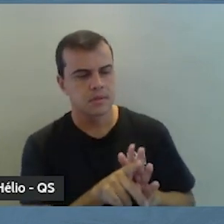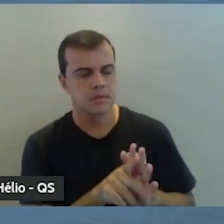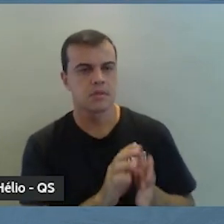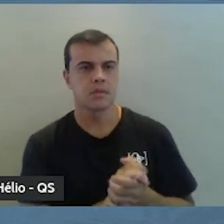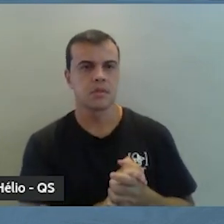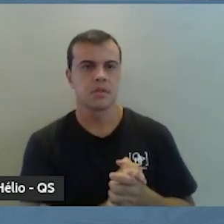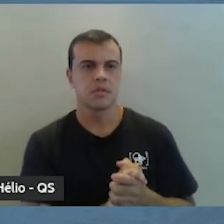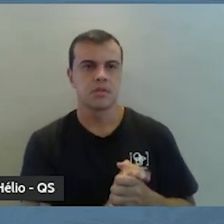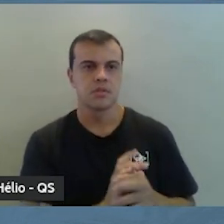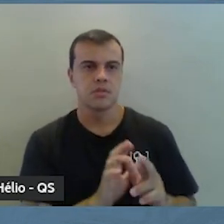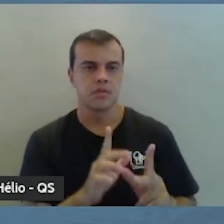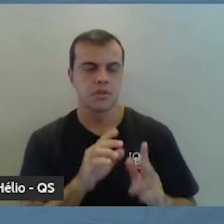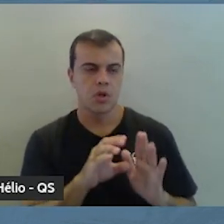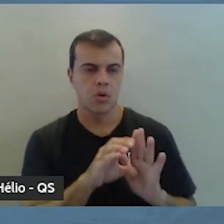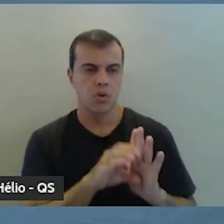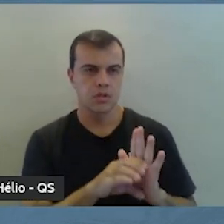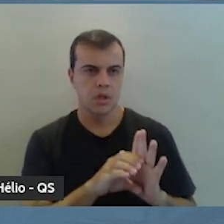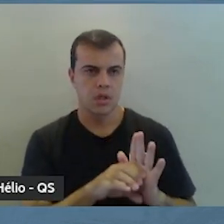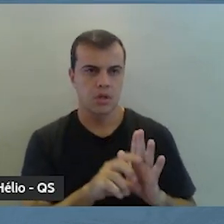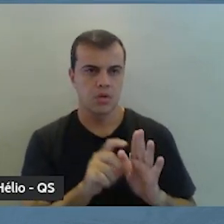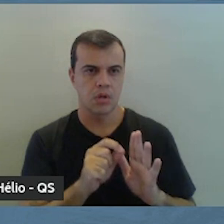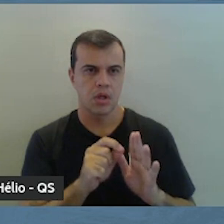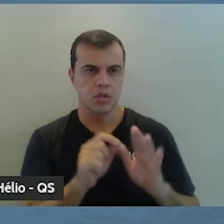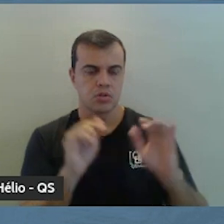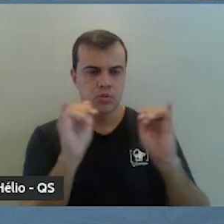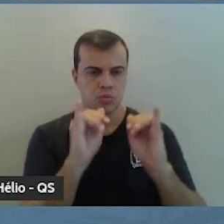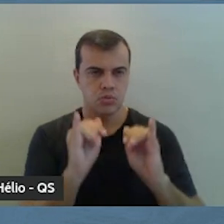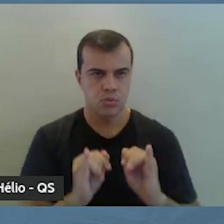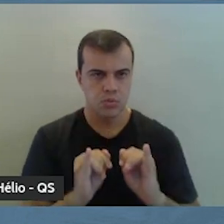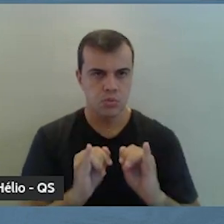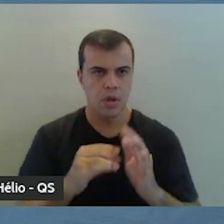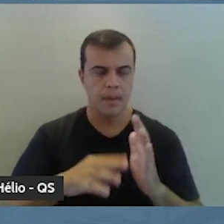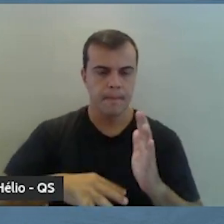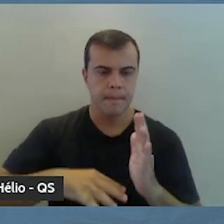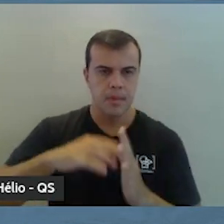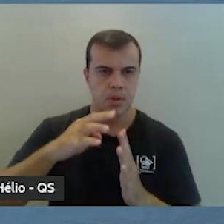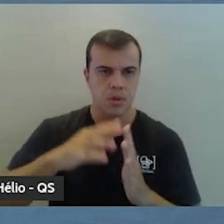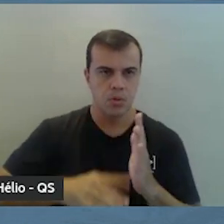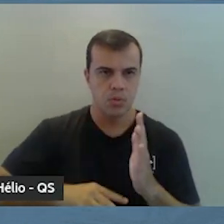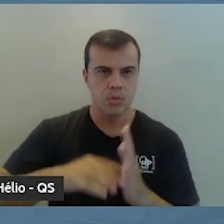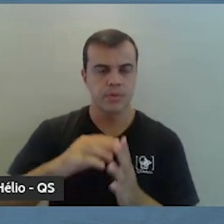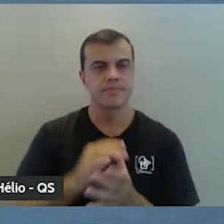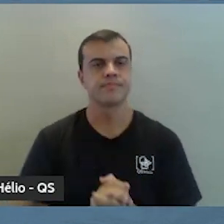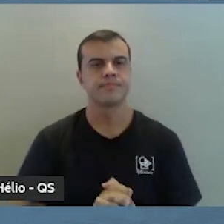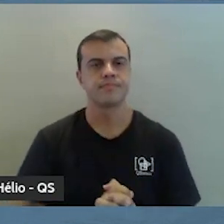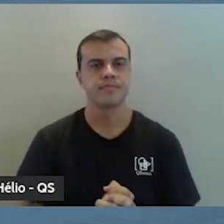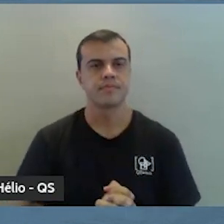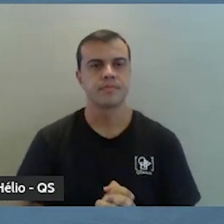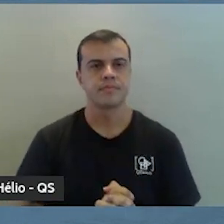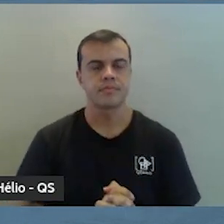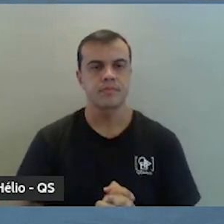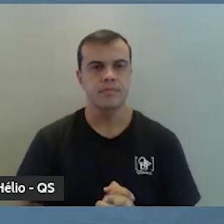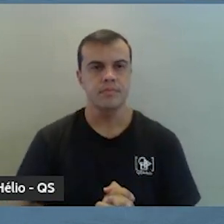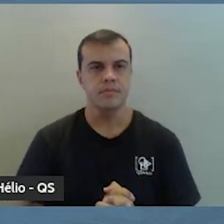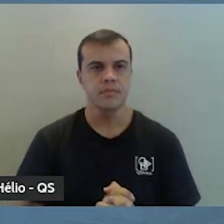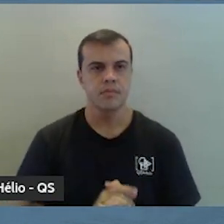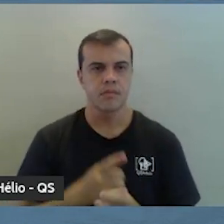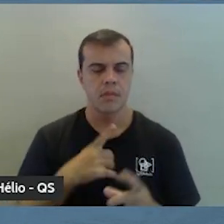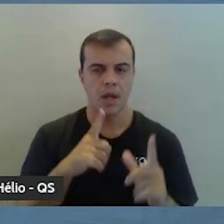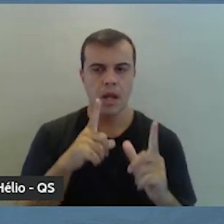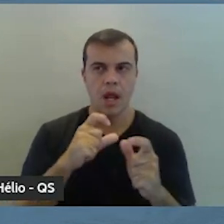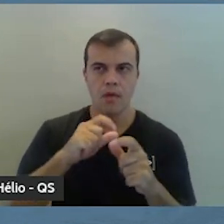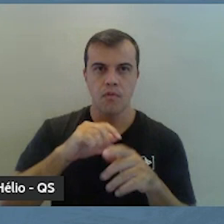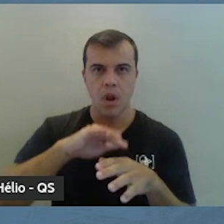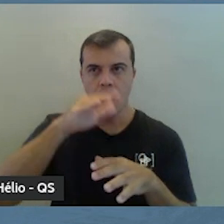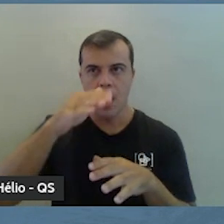que quebram o conceito do que é escultura, do que é pintura, do que seria uma gravura, um relevo, ou